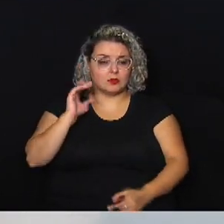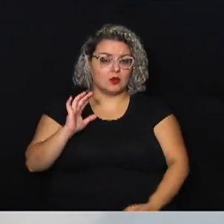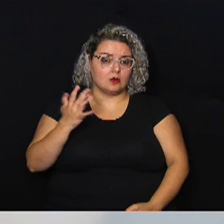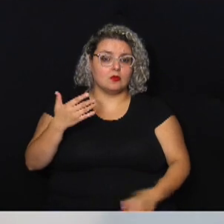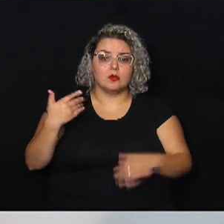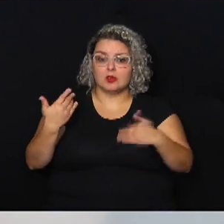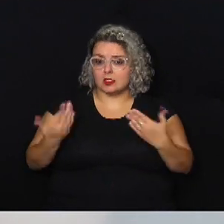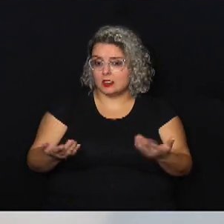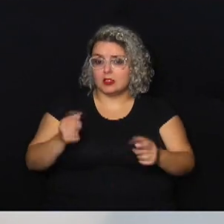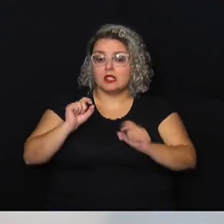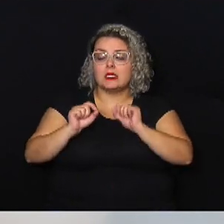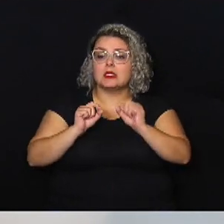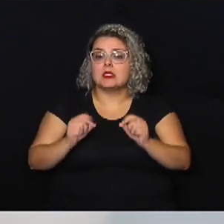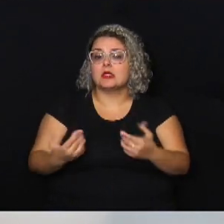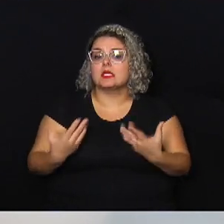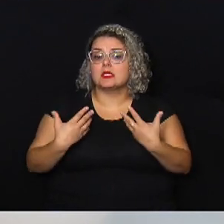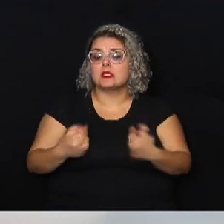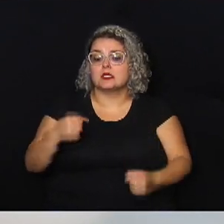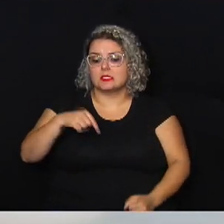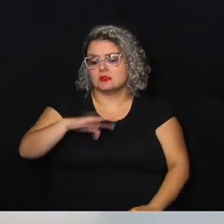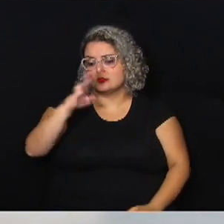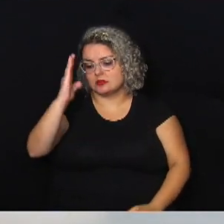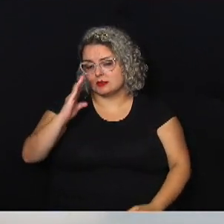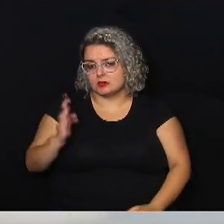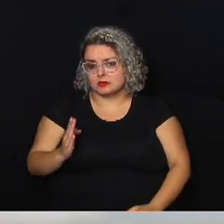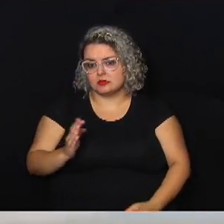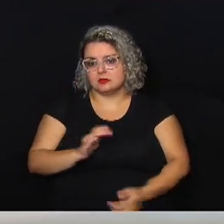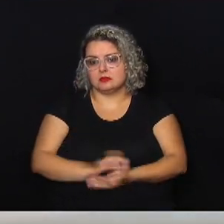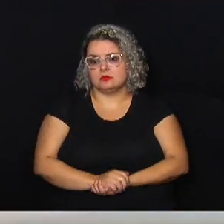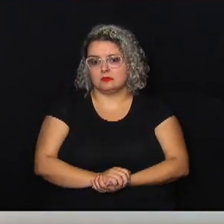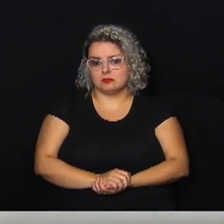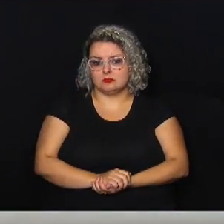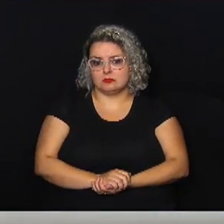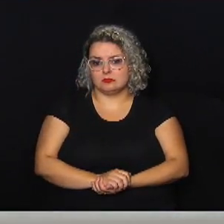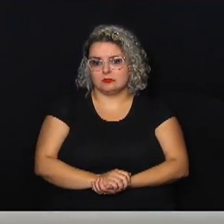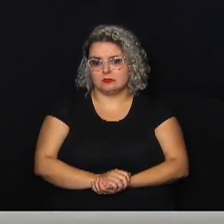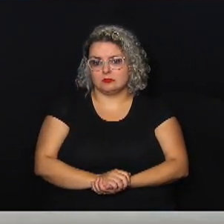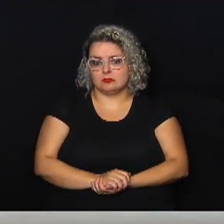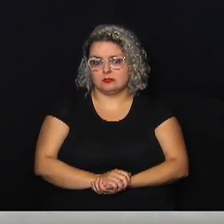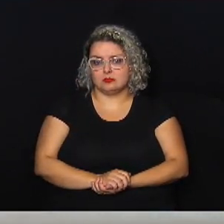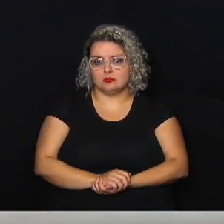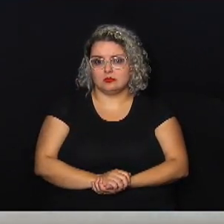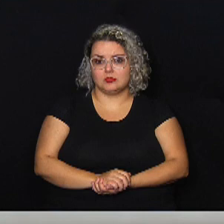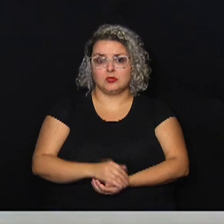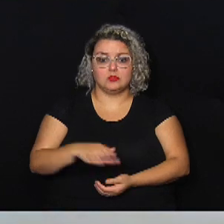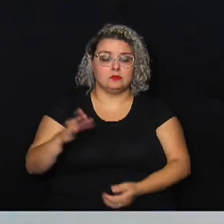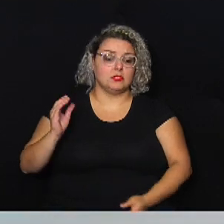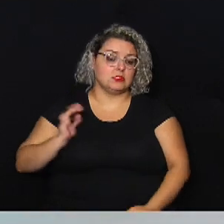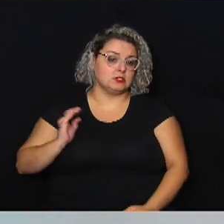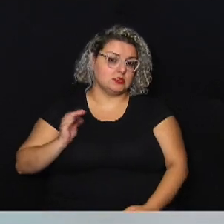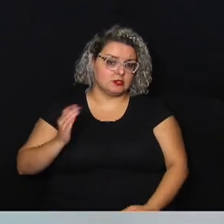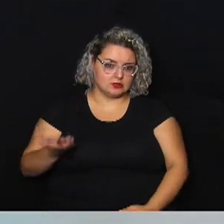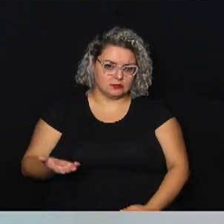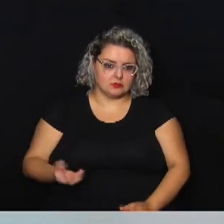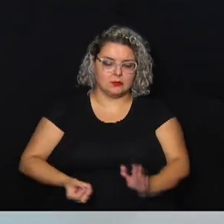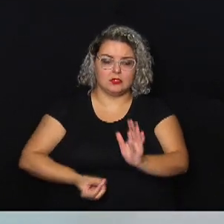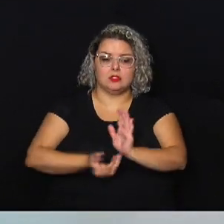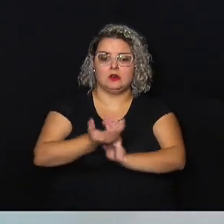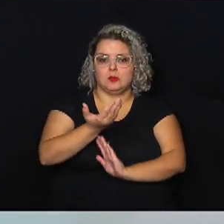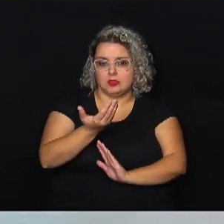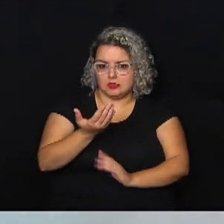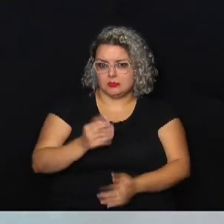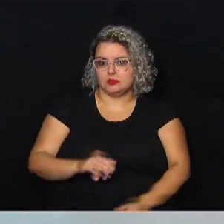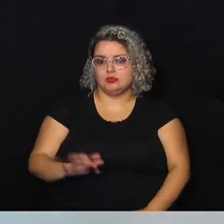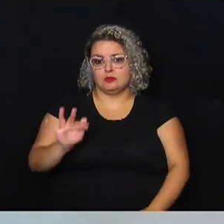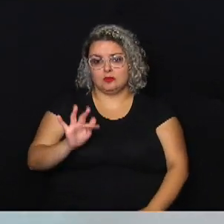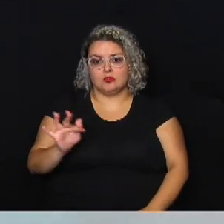quem ganha isso no Brasil? Os 10% mais ricos. Então, quer dizer, ao formar em curso universitário, você já entra